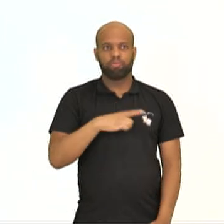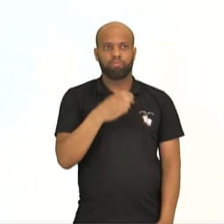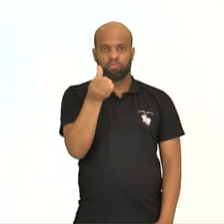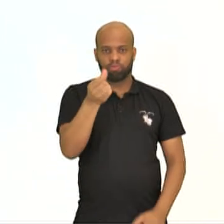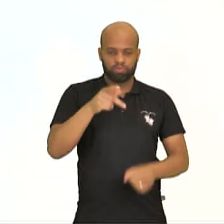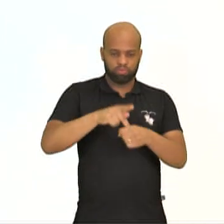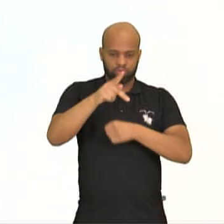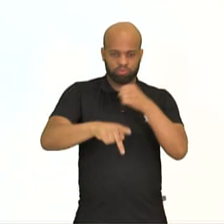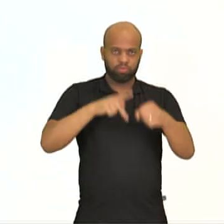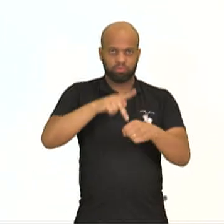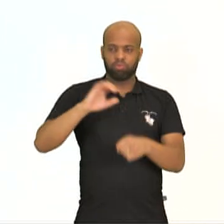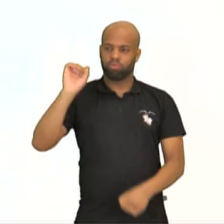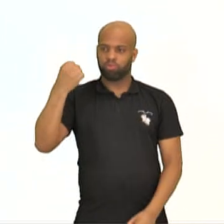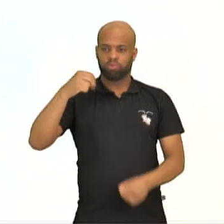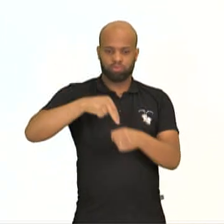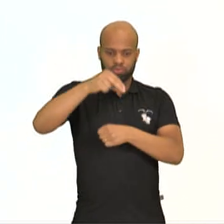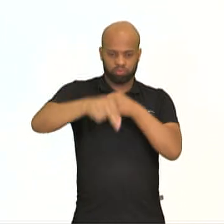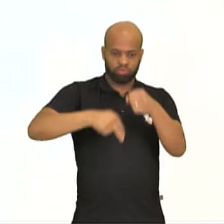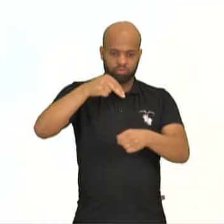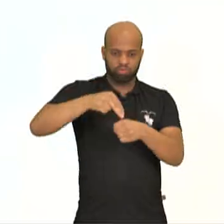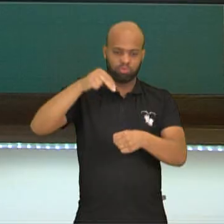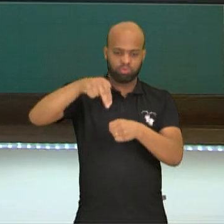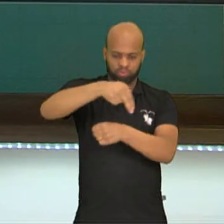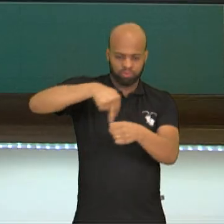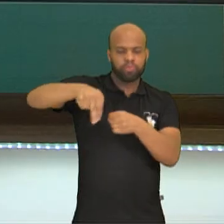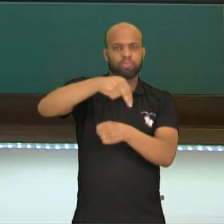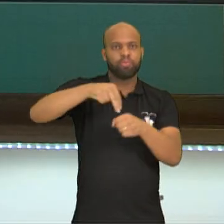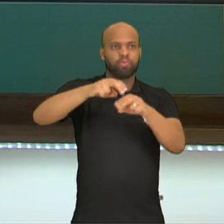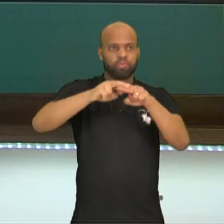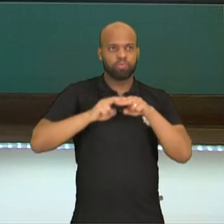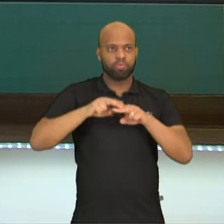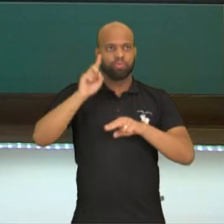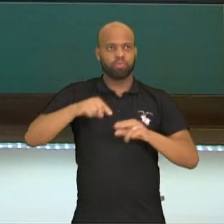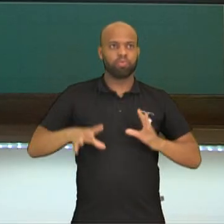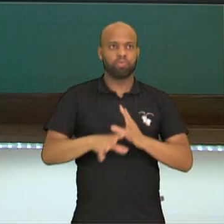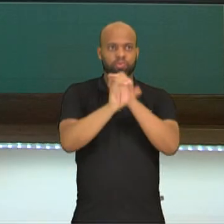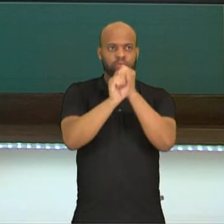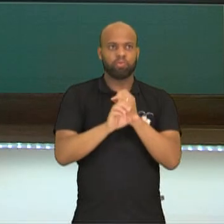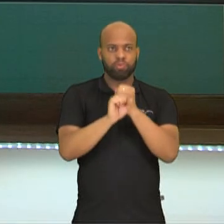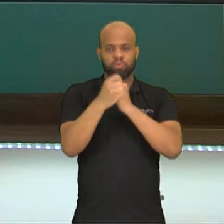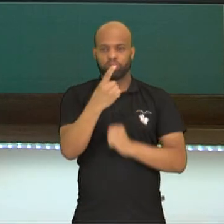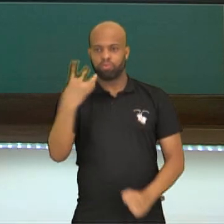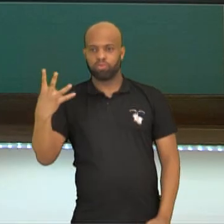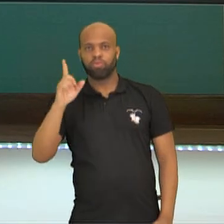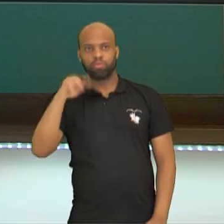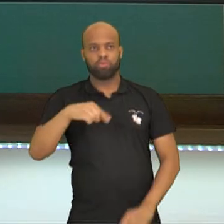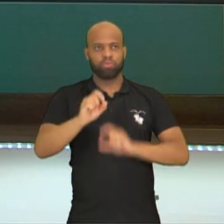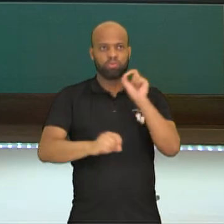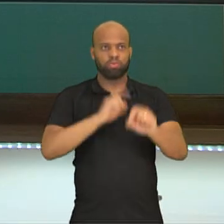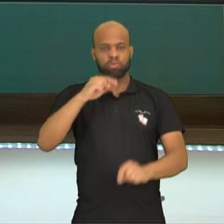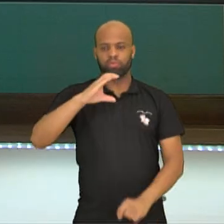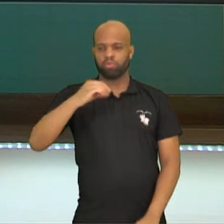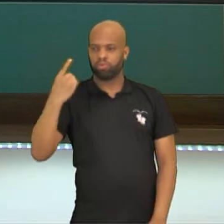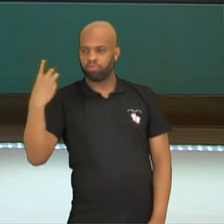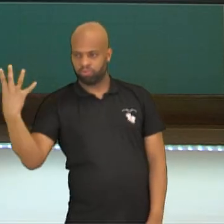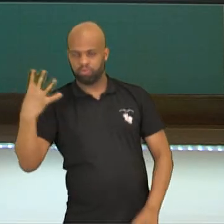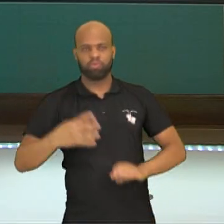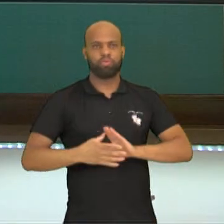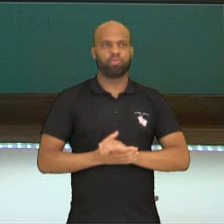6 prótons e 8 nêutrons dentro do seu núcleo, por isso, então, a soma lá da 14 a gente chama de carbono